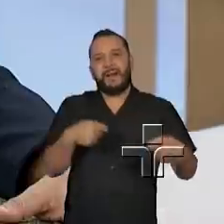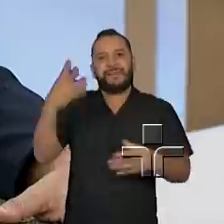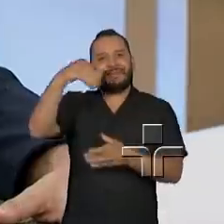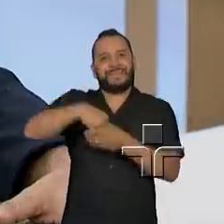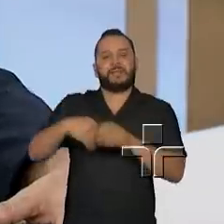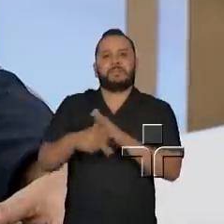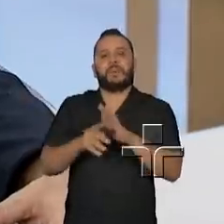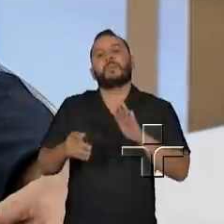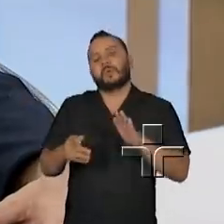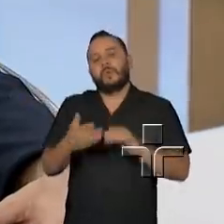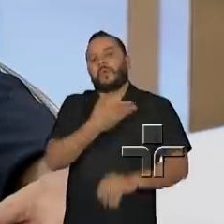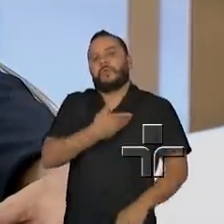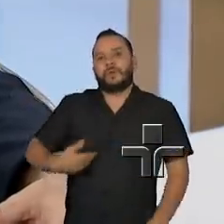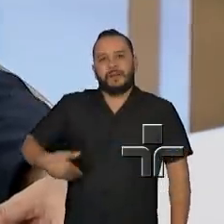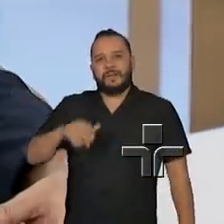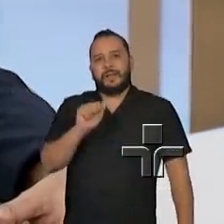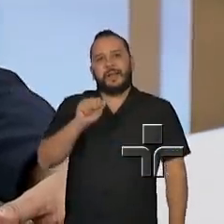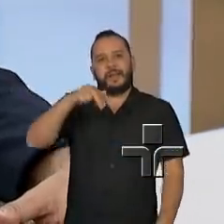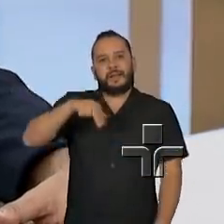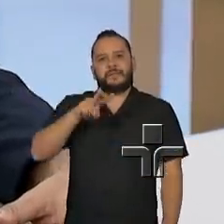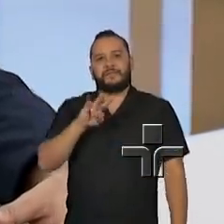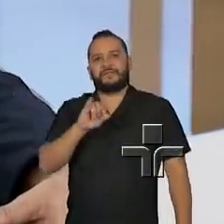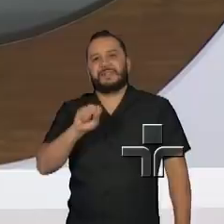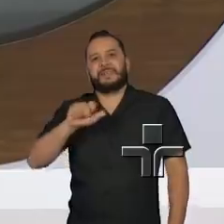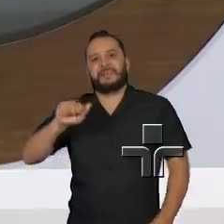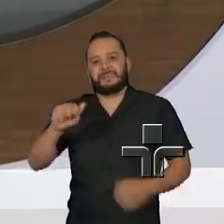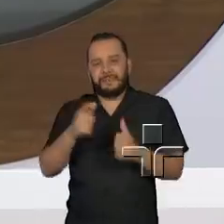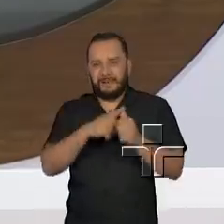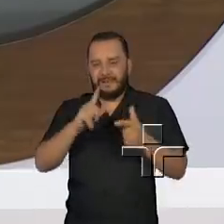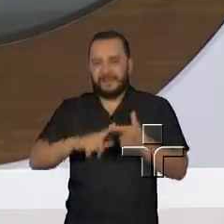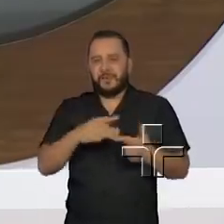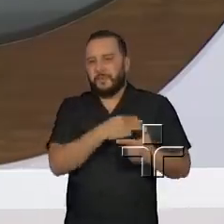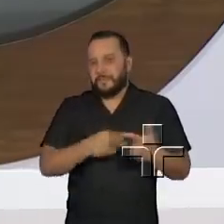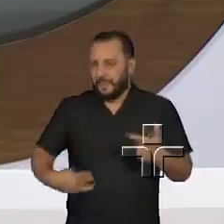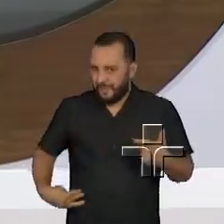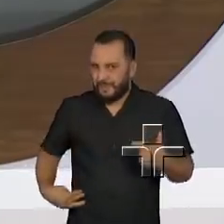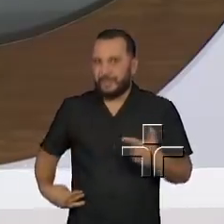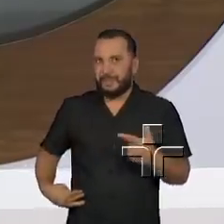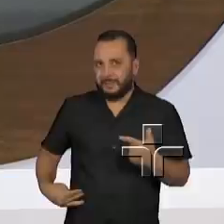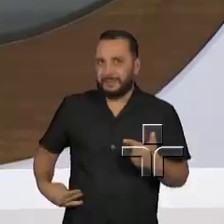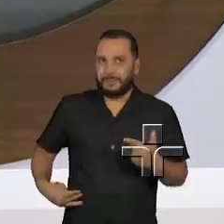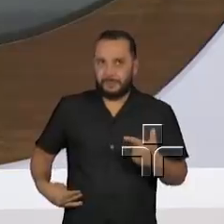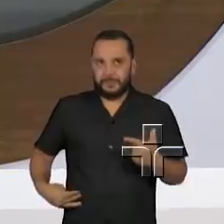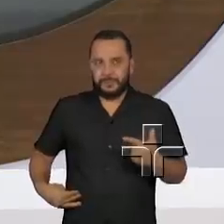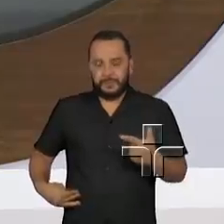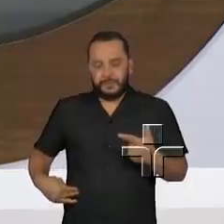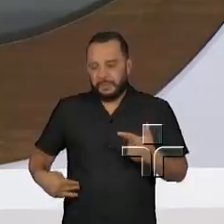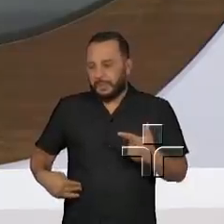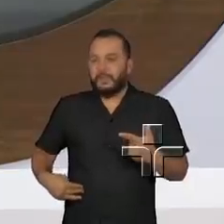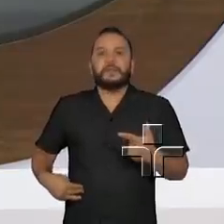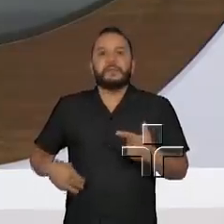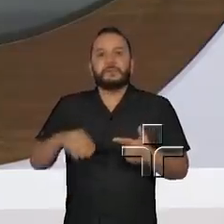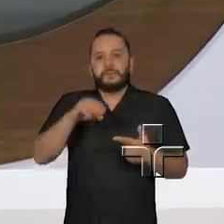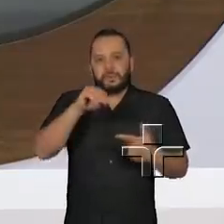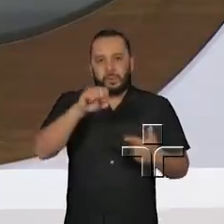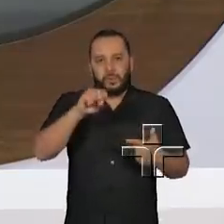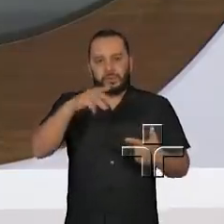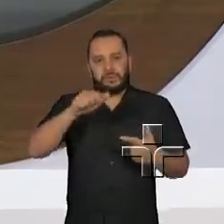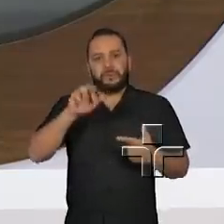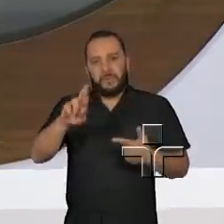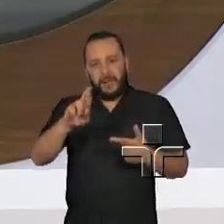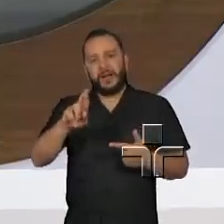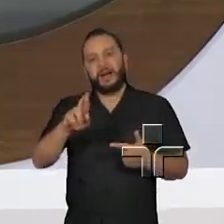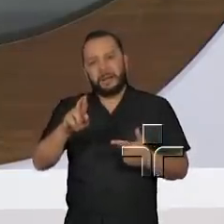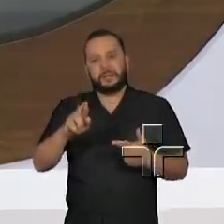governo, entre a Anvisa e o ministro que Osmar Terra, né, da Cidadania,